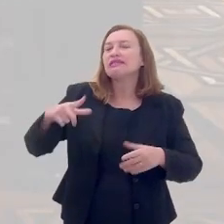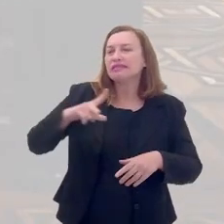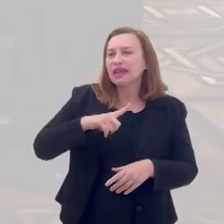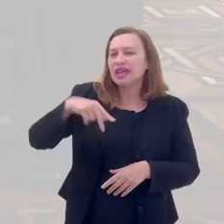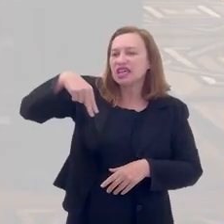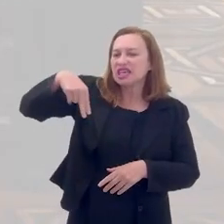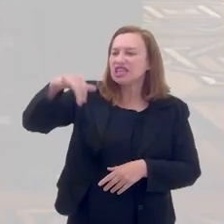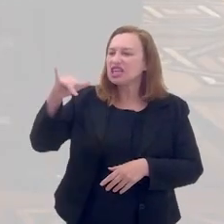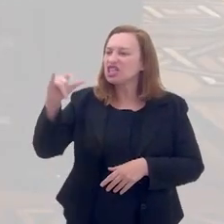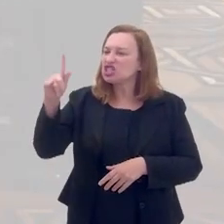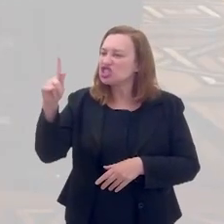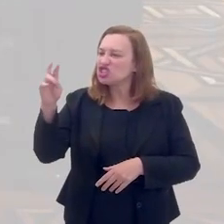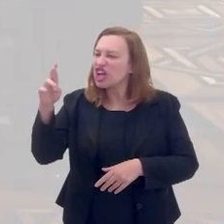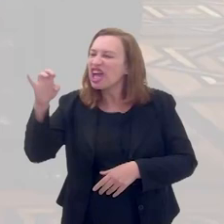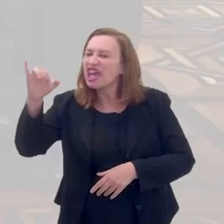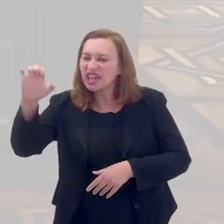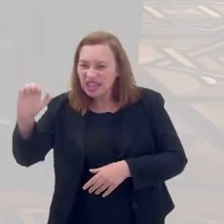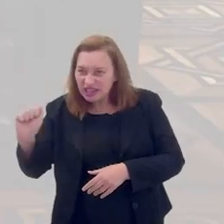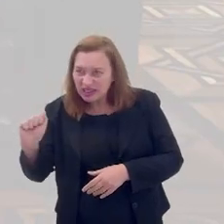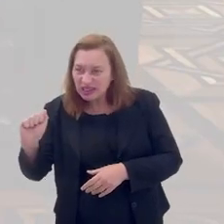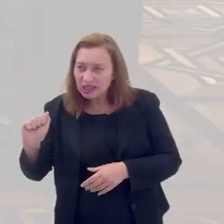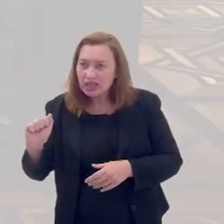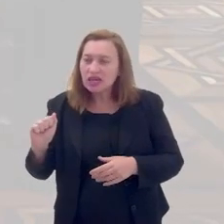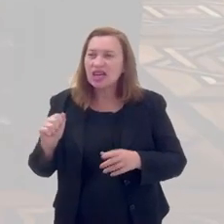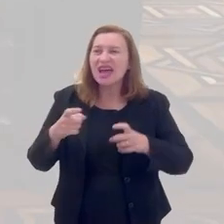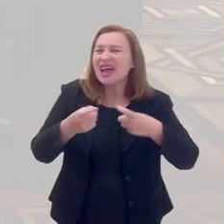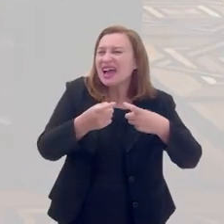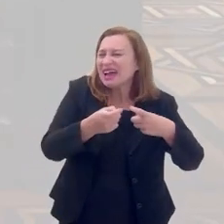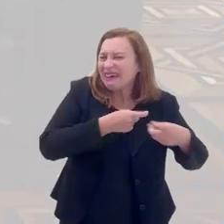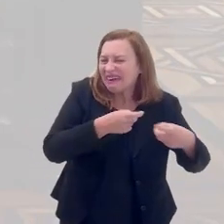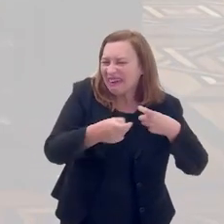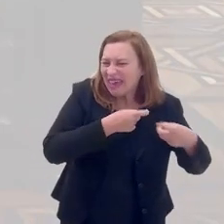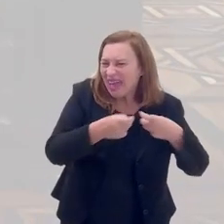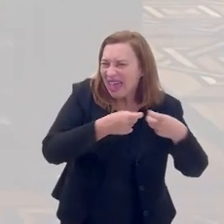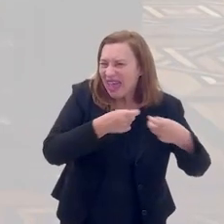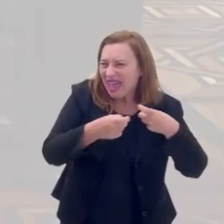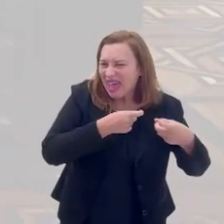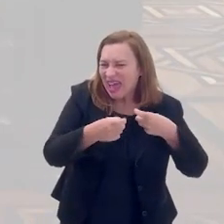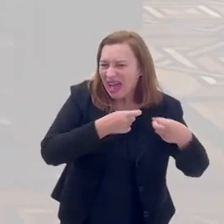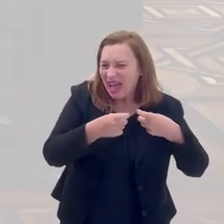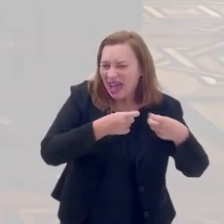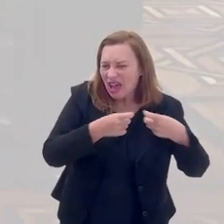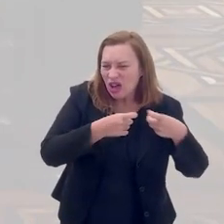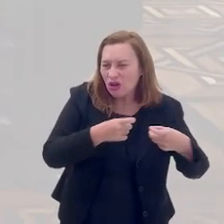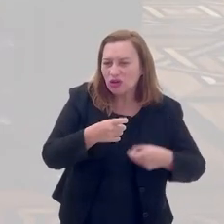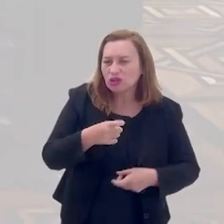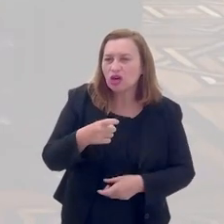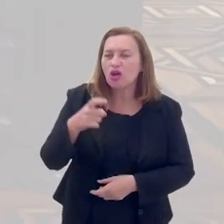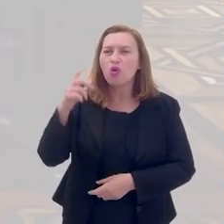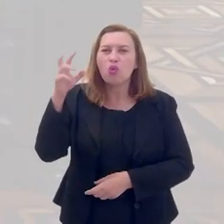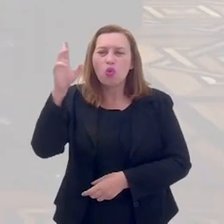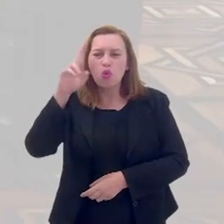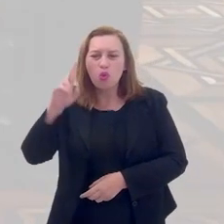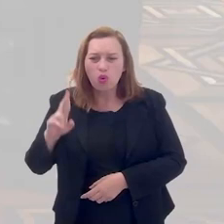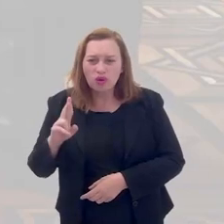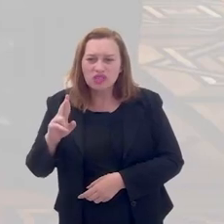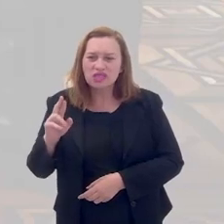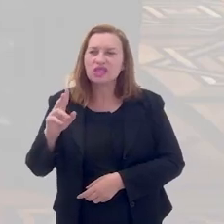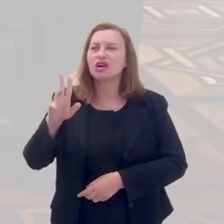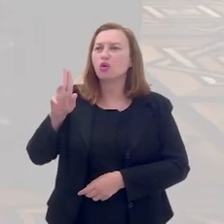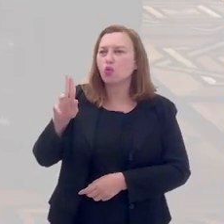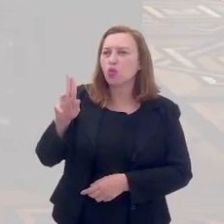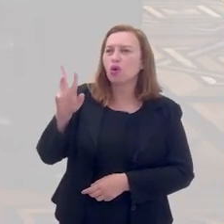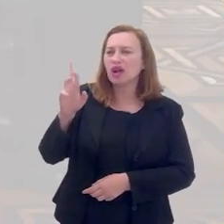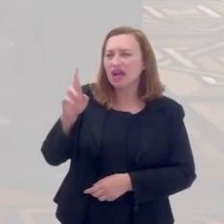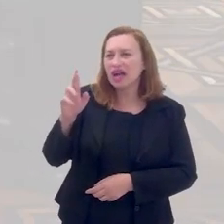Male mais para cá a Nigéria guerra na Rússia o crânio terra na Ucrânia a Rússia